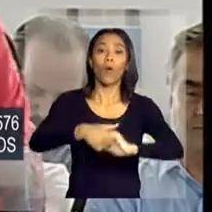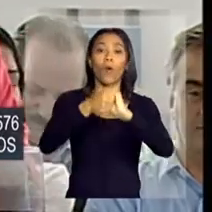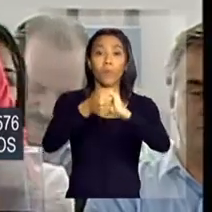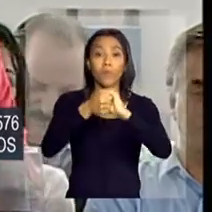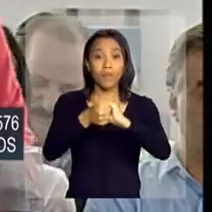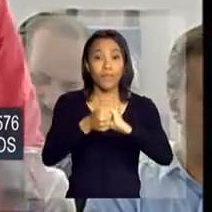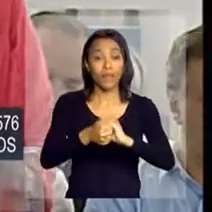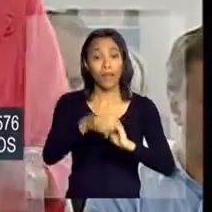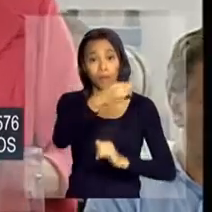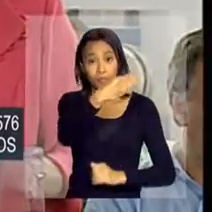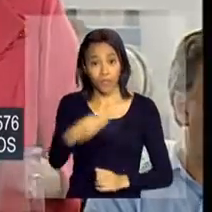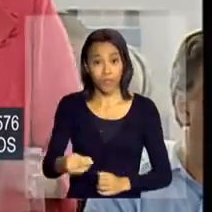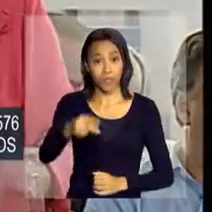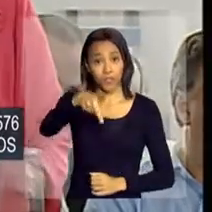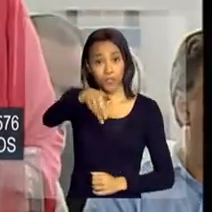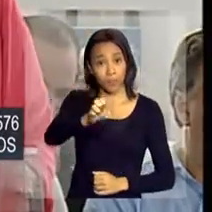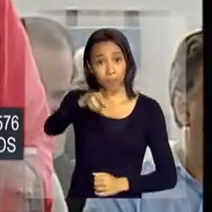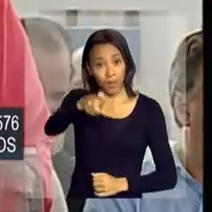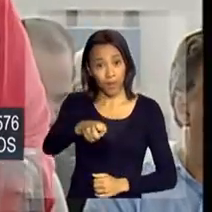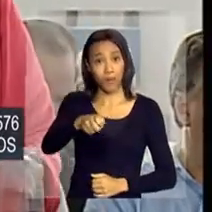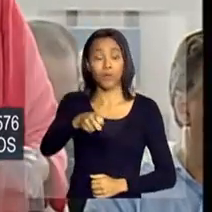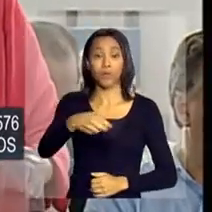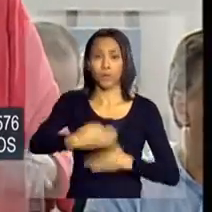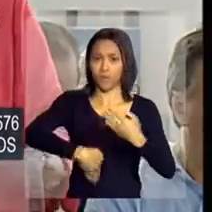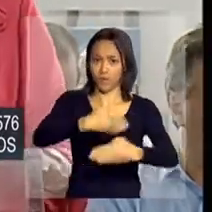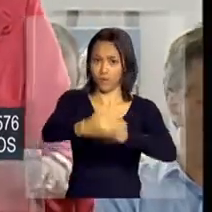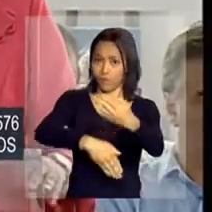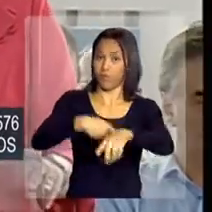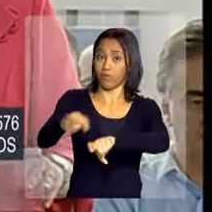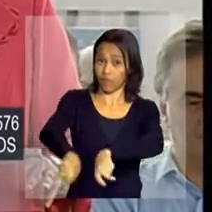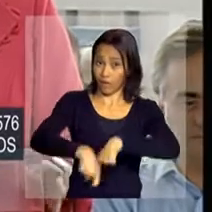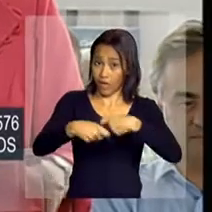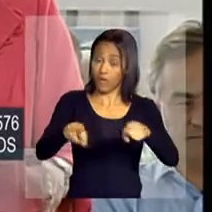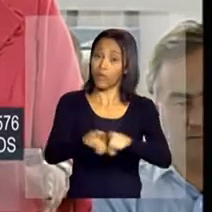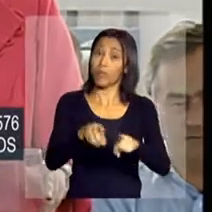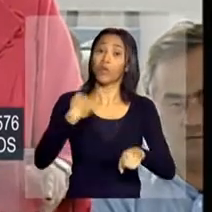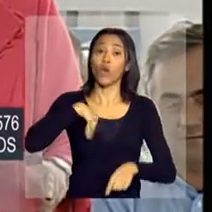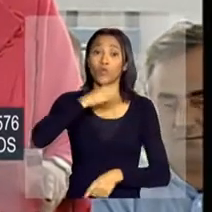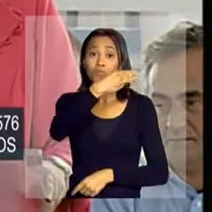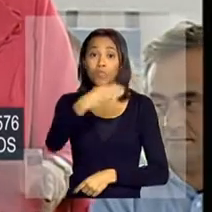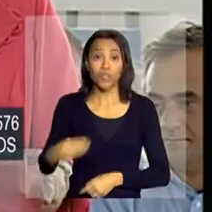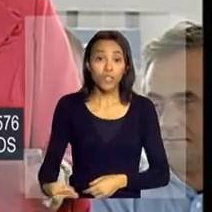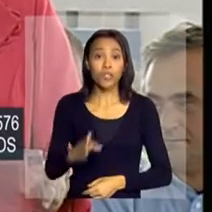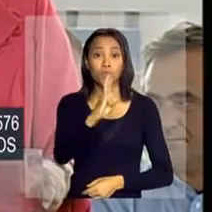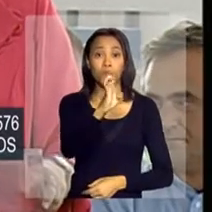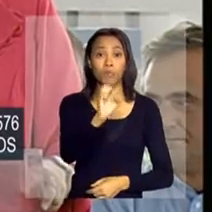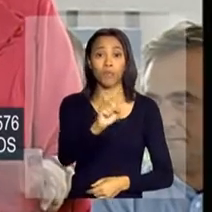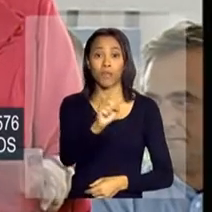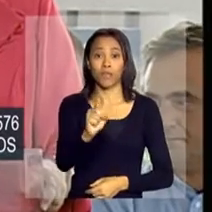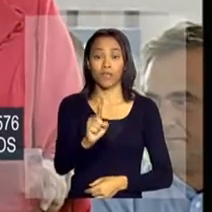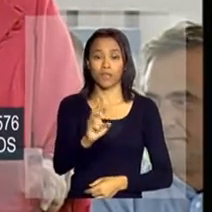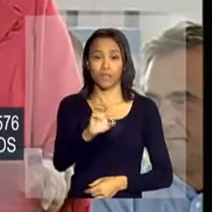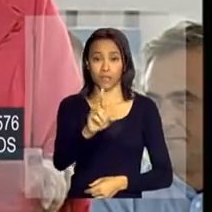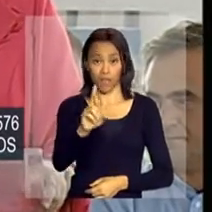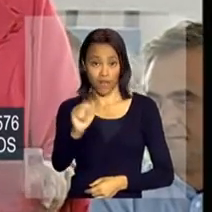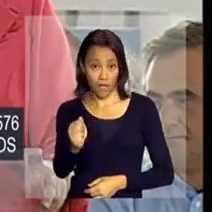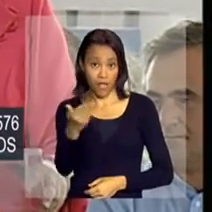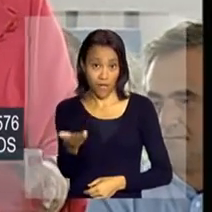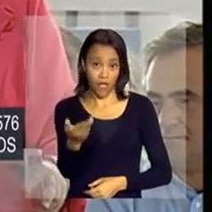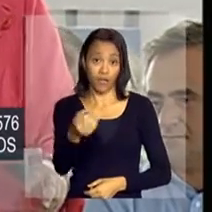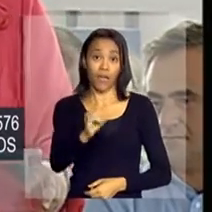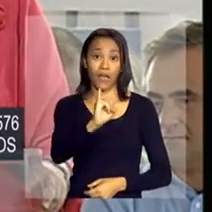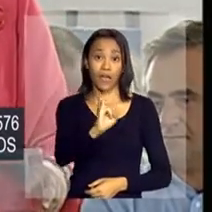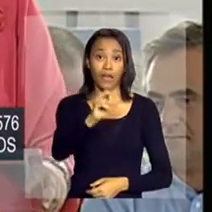Pepe Vargas, do Desenvolvimento Agrário, o nosso ministro Fernando Bezerra, da Integração